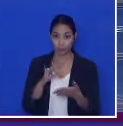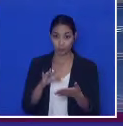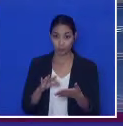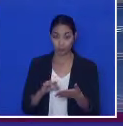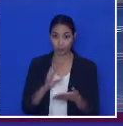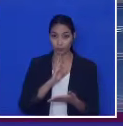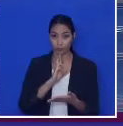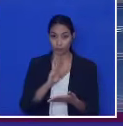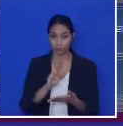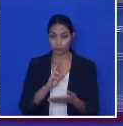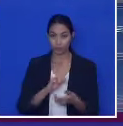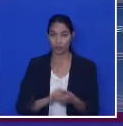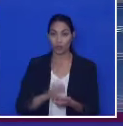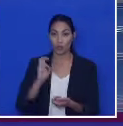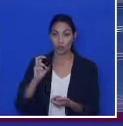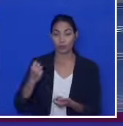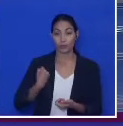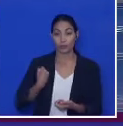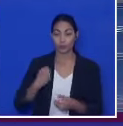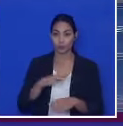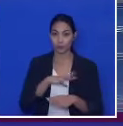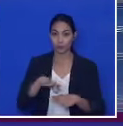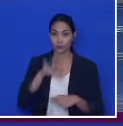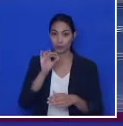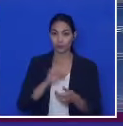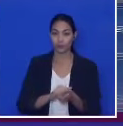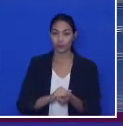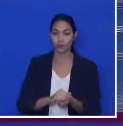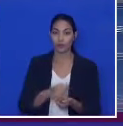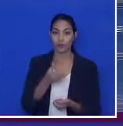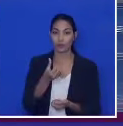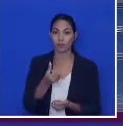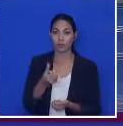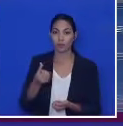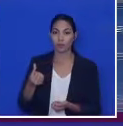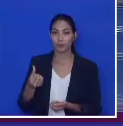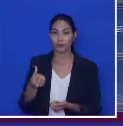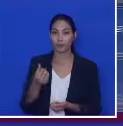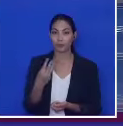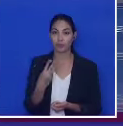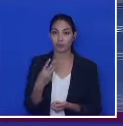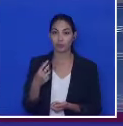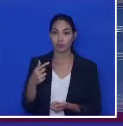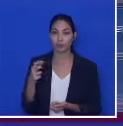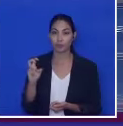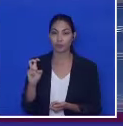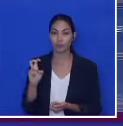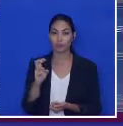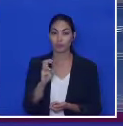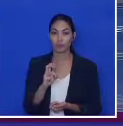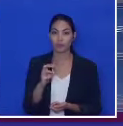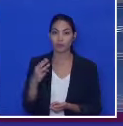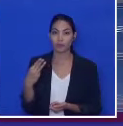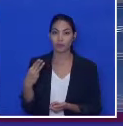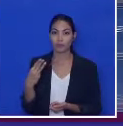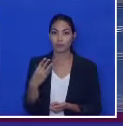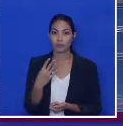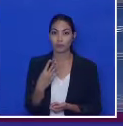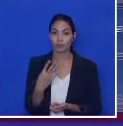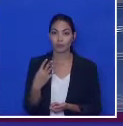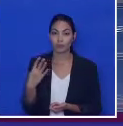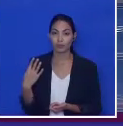Muito bem, vamos confirmar os 5 números sorteados. 66, 35,